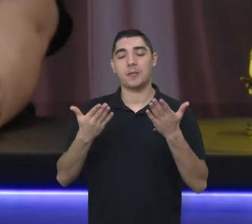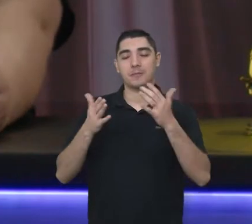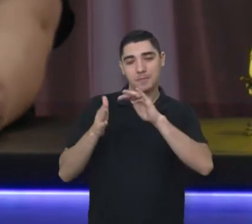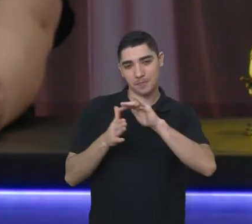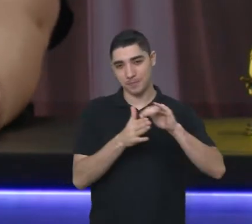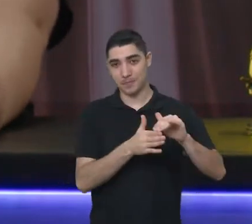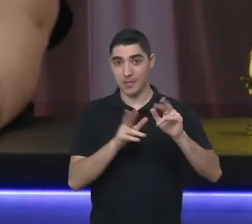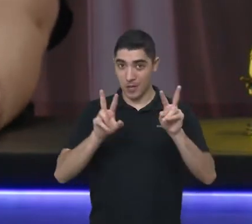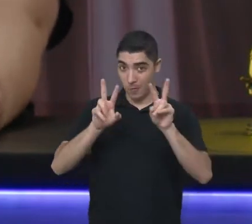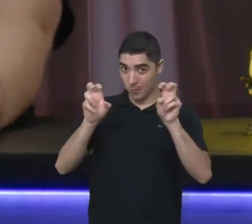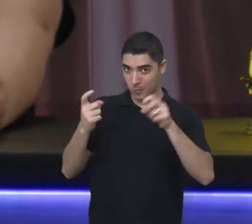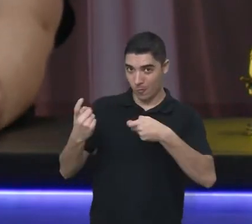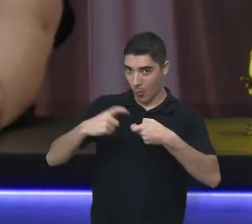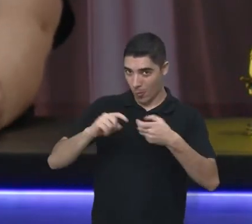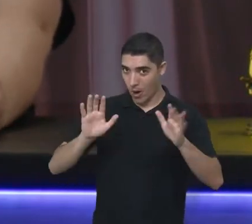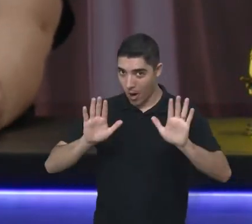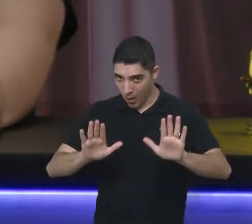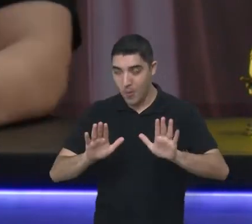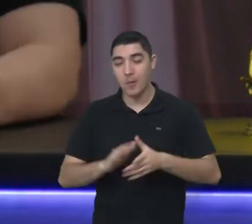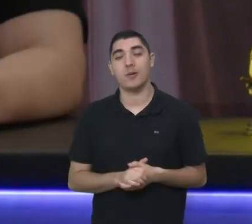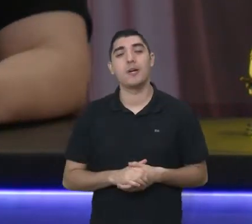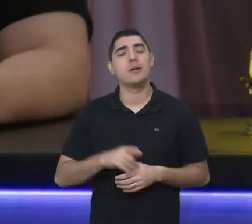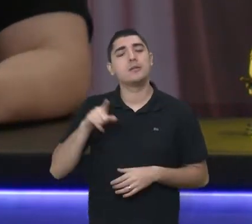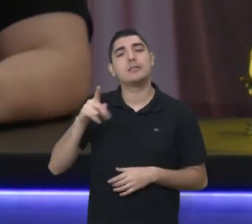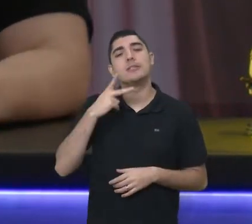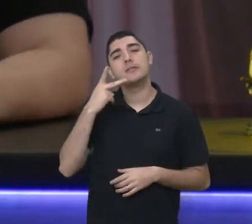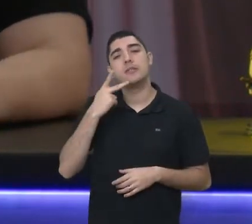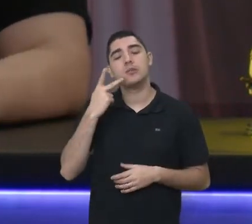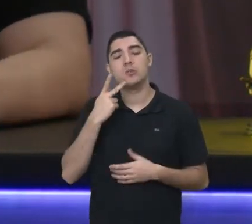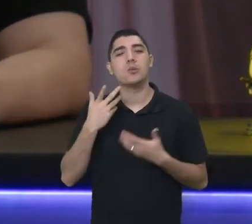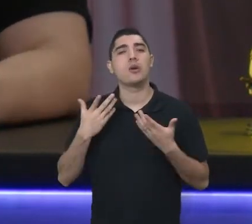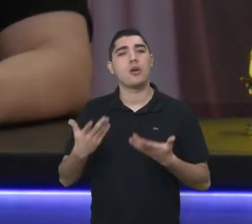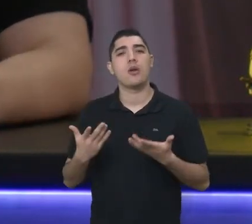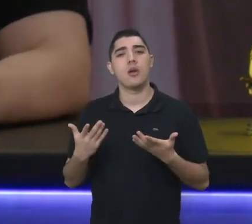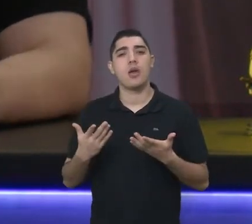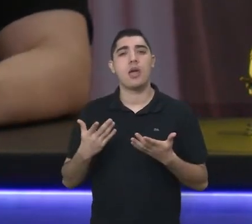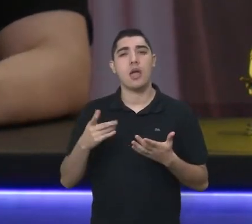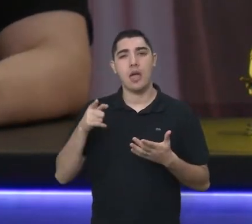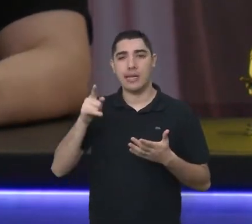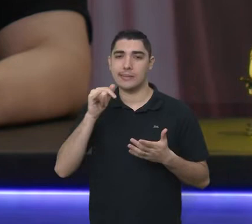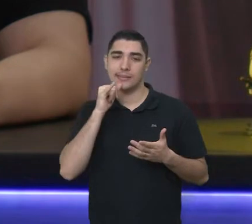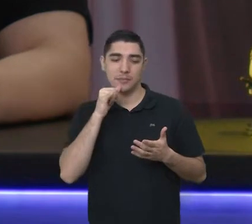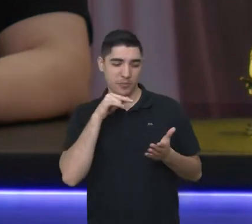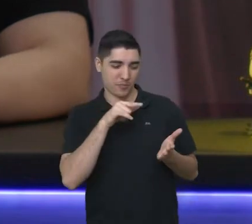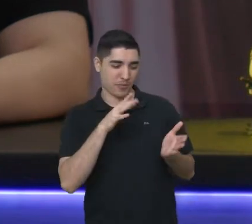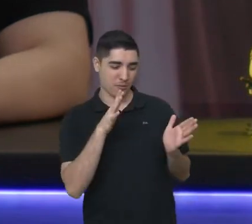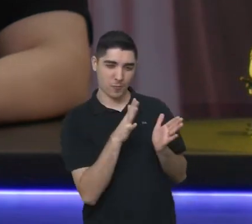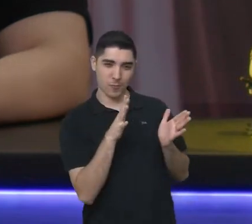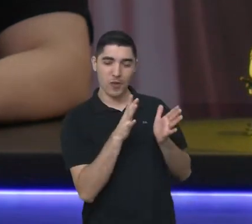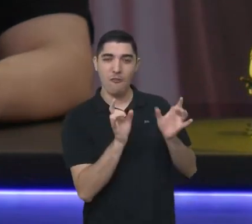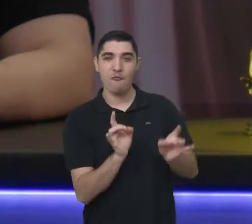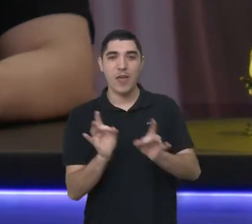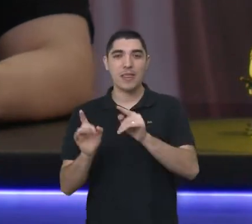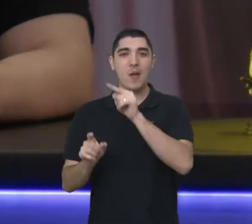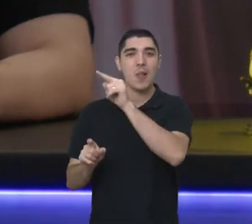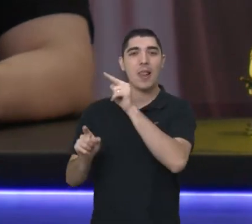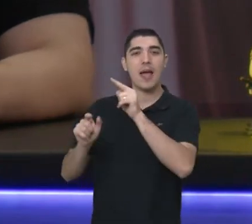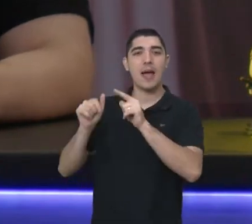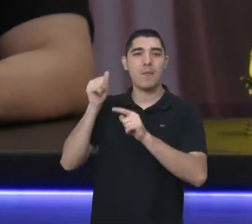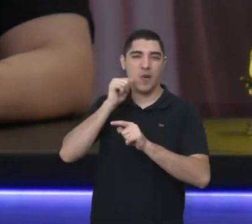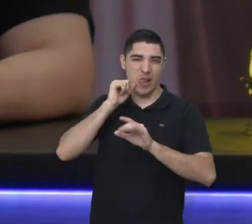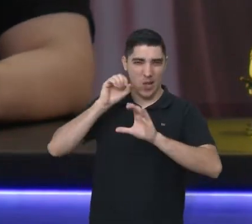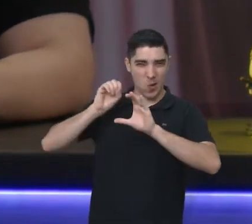assunto, você disse que depois que você enviou a almofada para Ana Maria Braga, muitas portas se abriram,